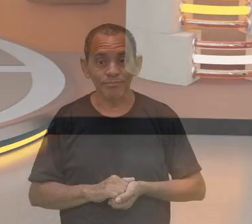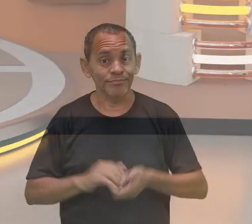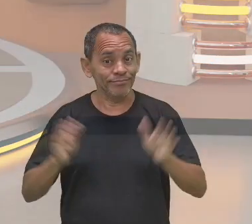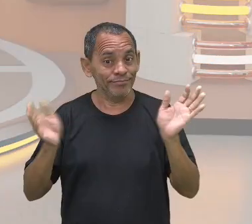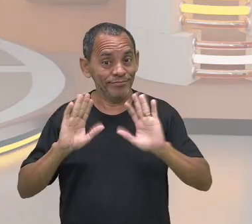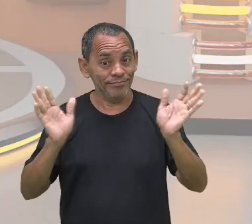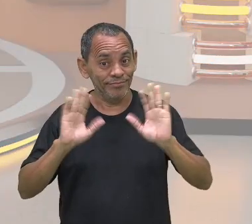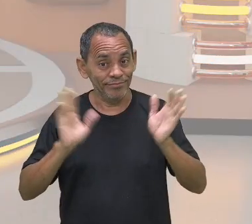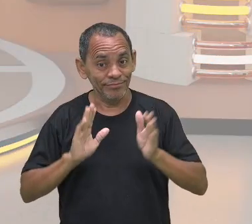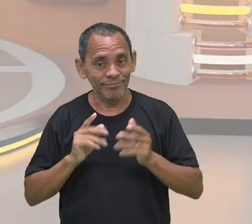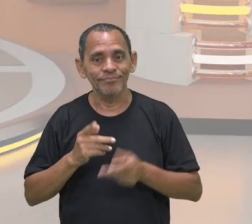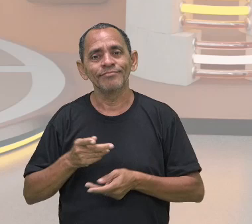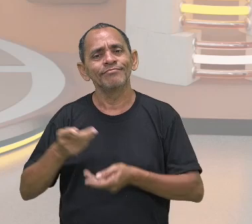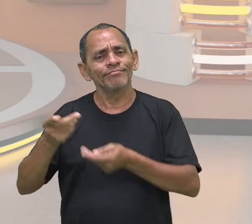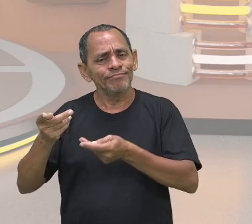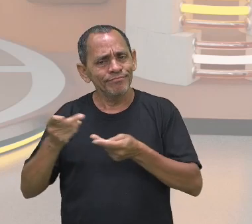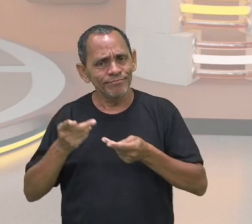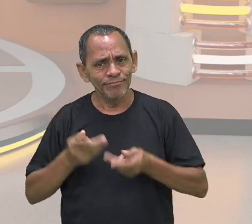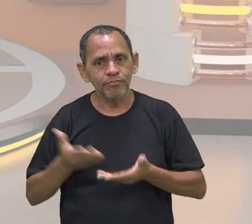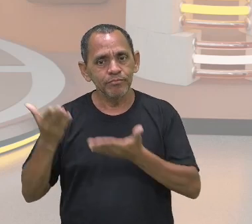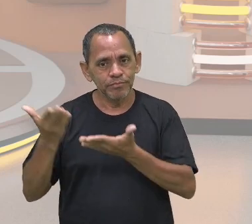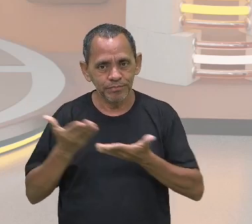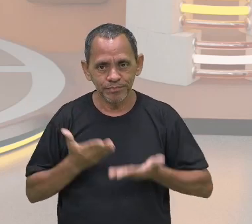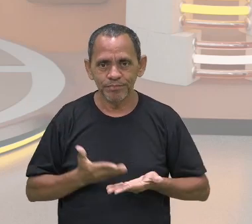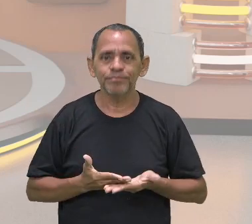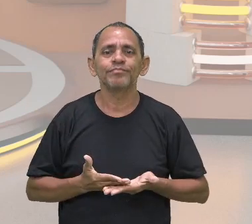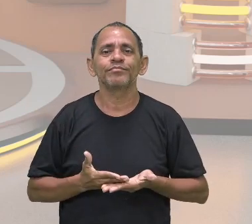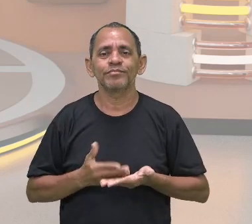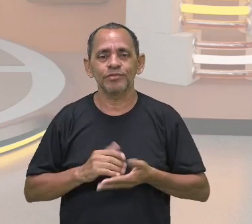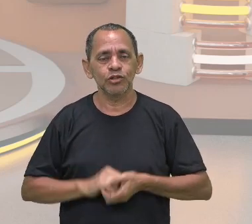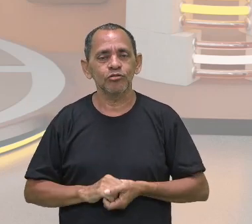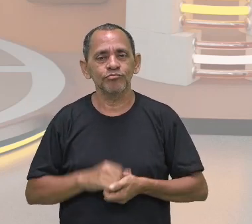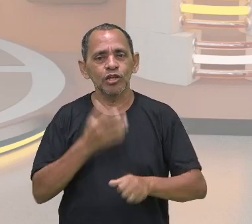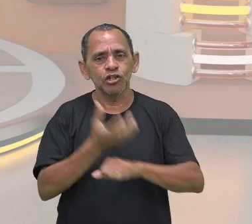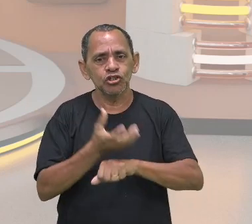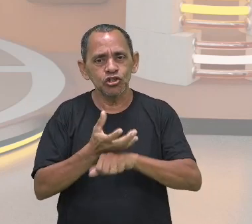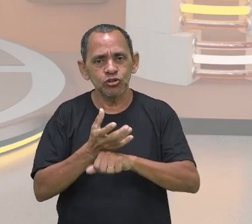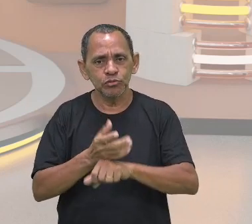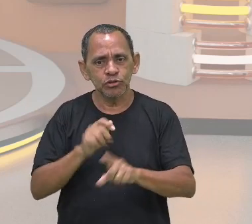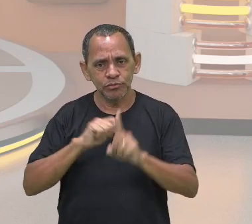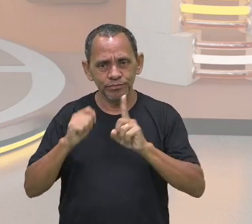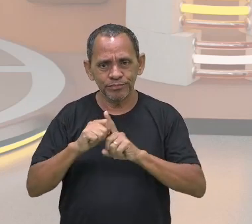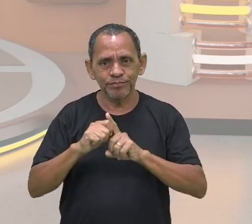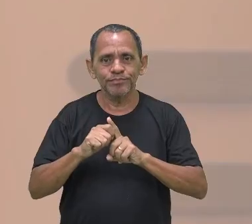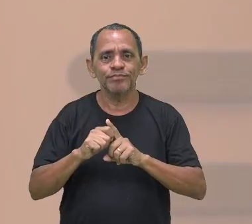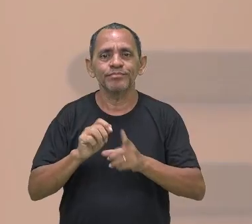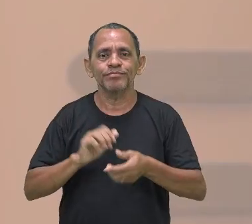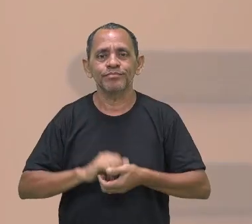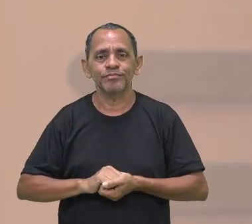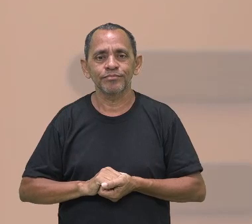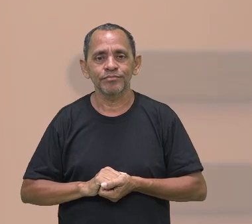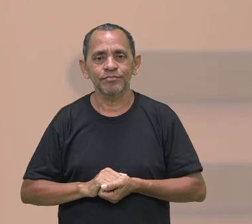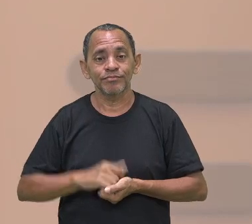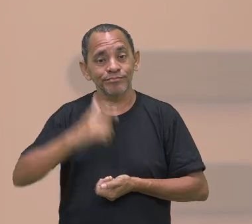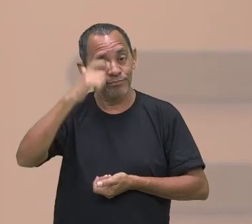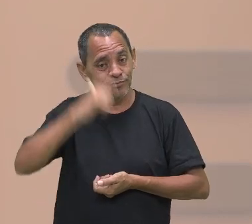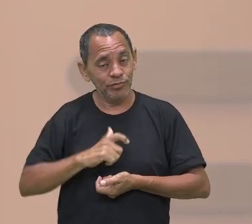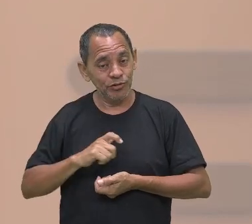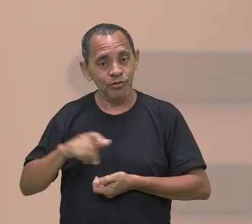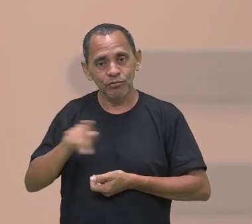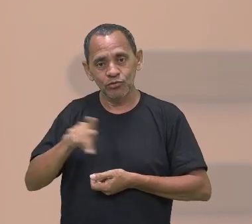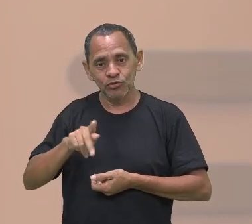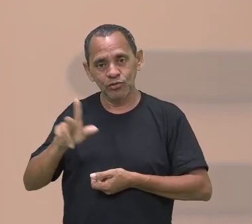Olá, sejam bem-vindos e bem-vindas ao componente curricular Sociologia. Eu sou o professor